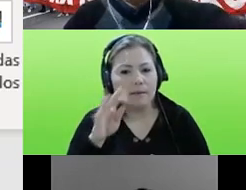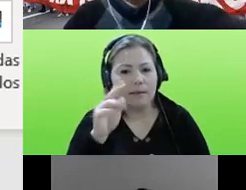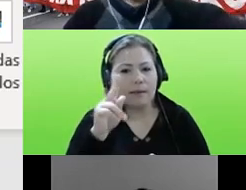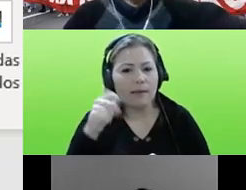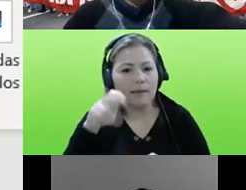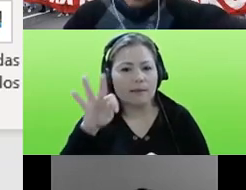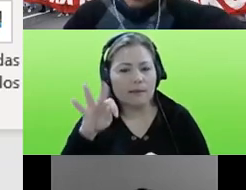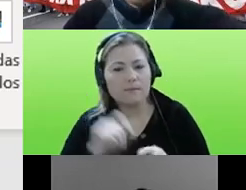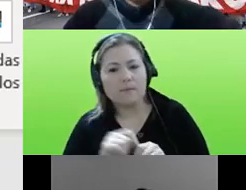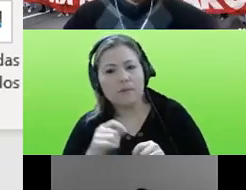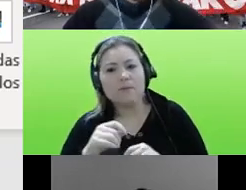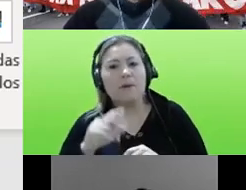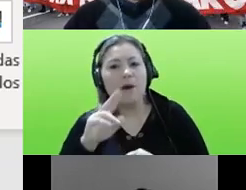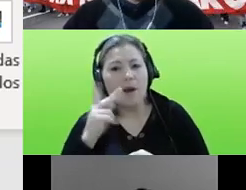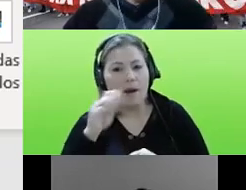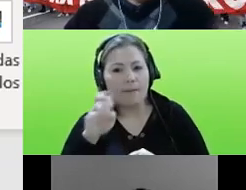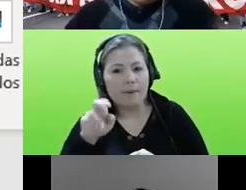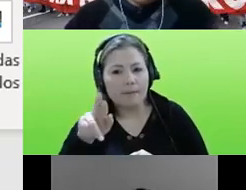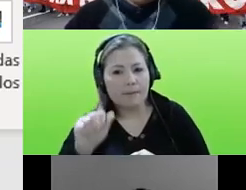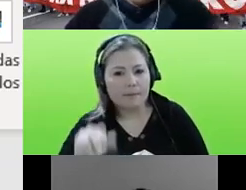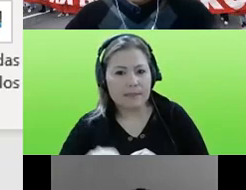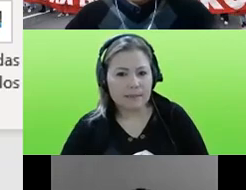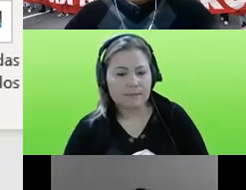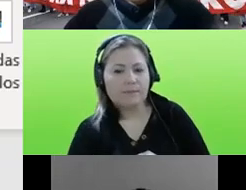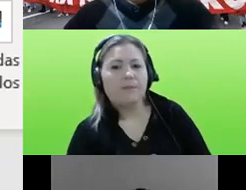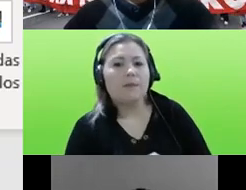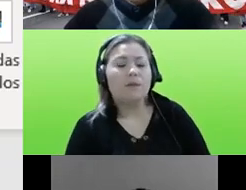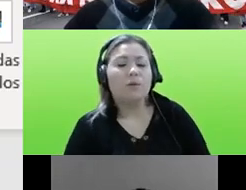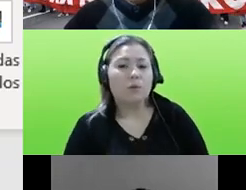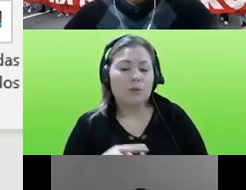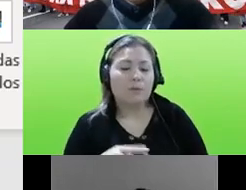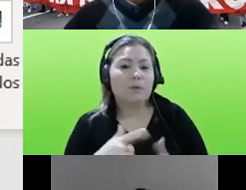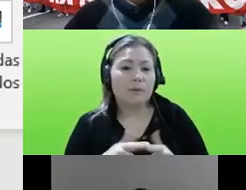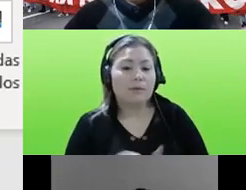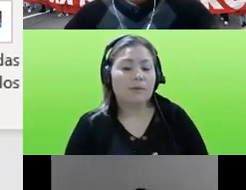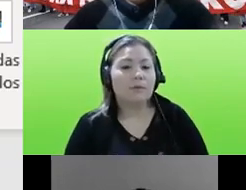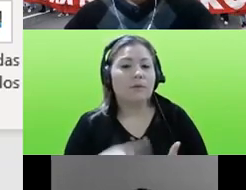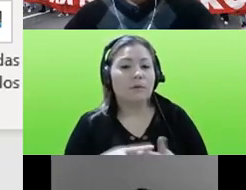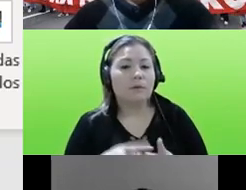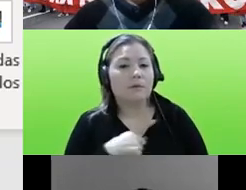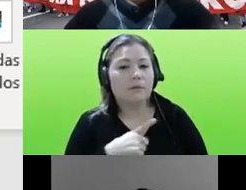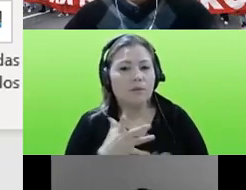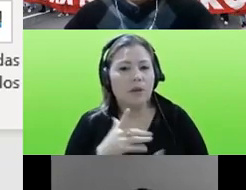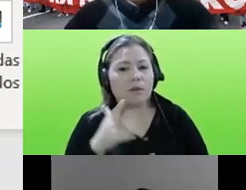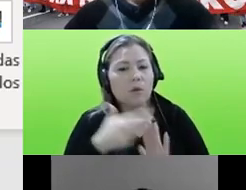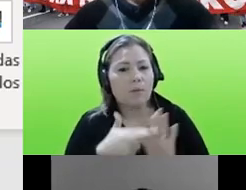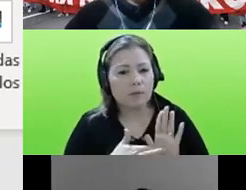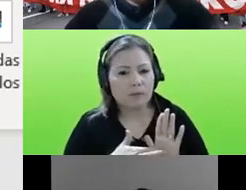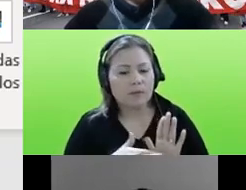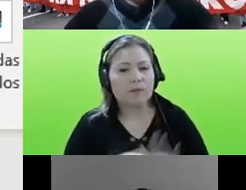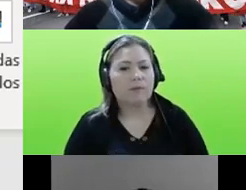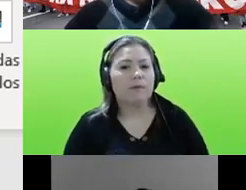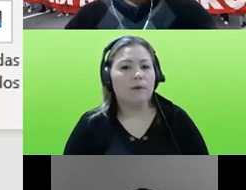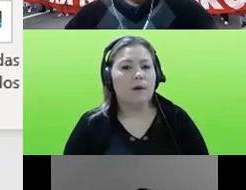segundo Habermas, Rawls incorre no mesmo tipo de problema, de pressupor que já tem uma normatividade inerente